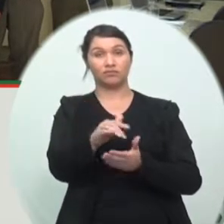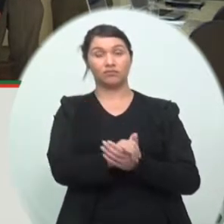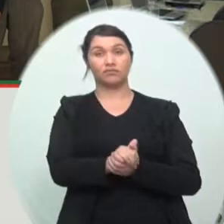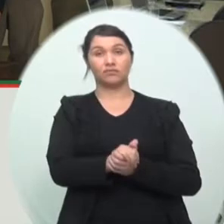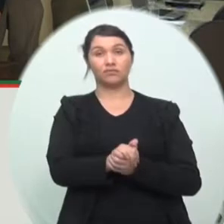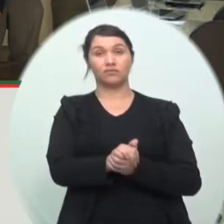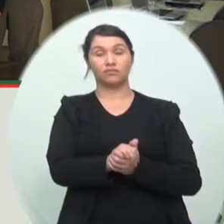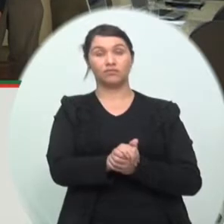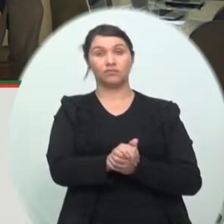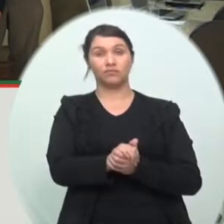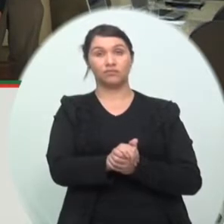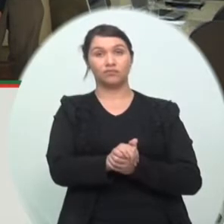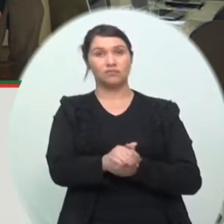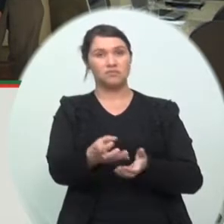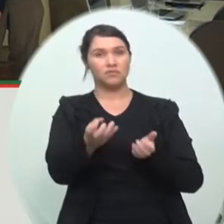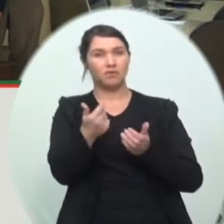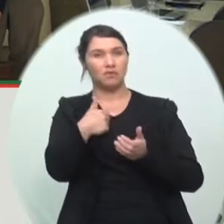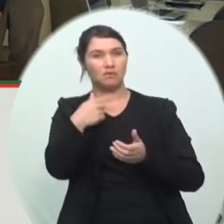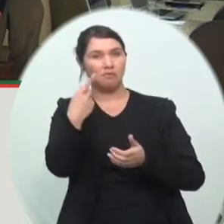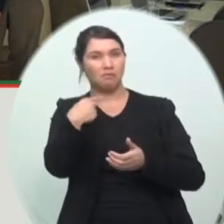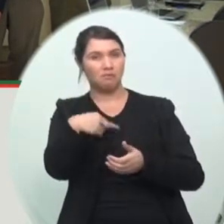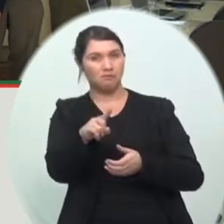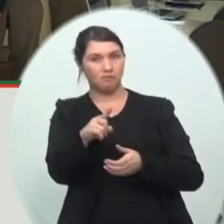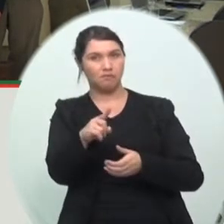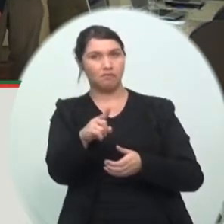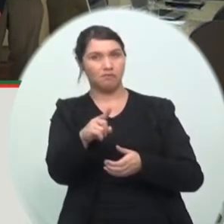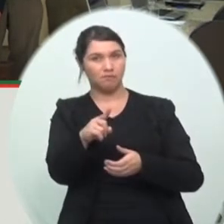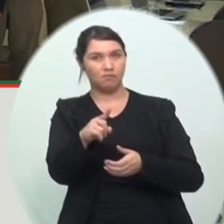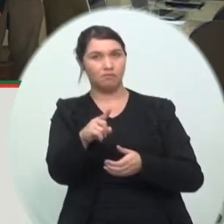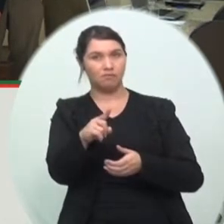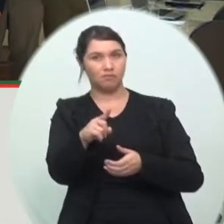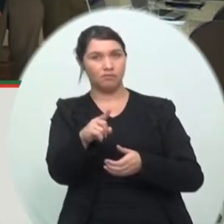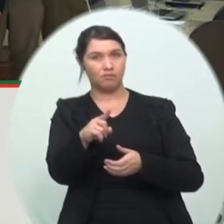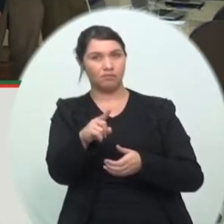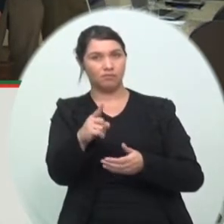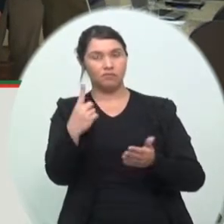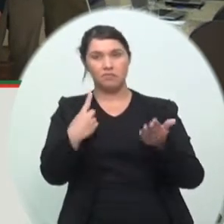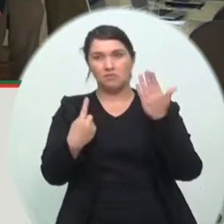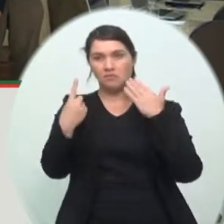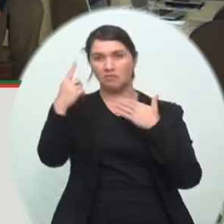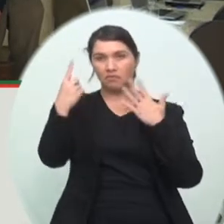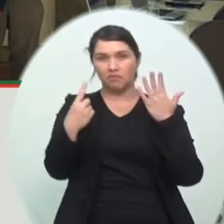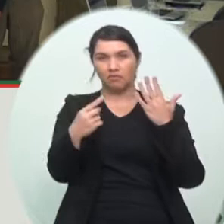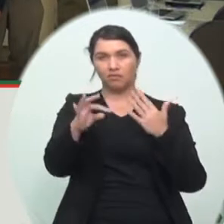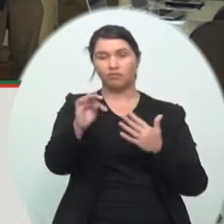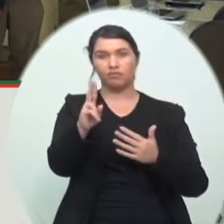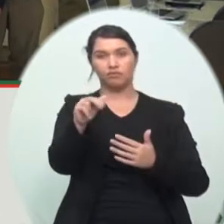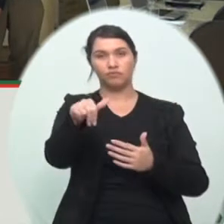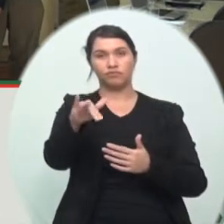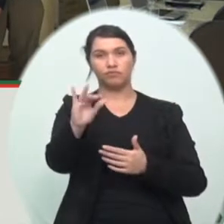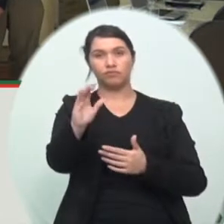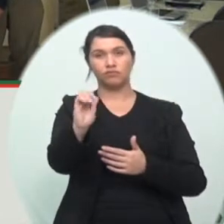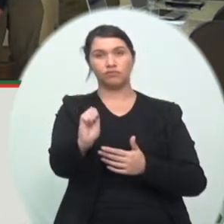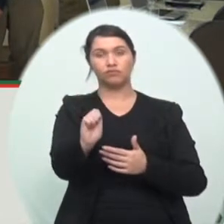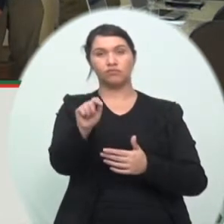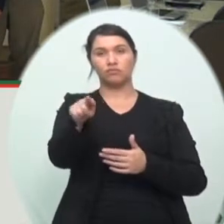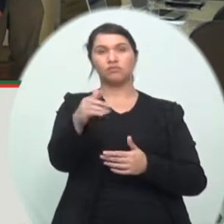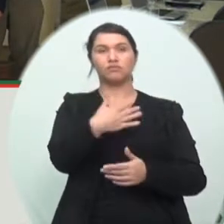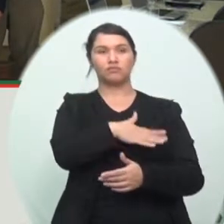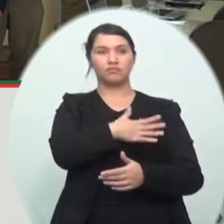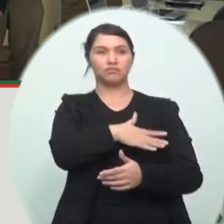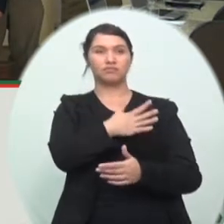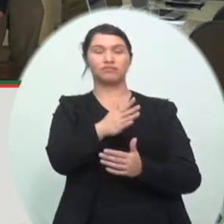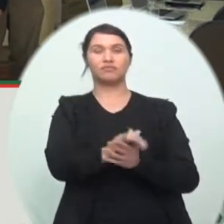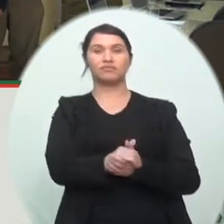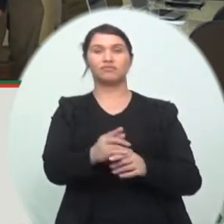coronel, eu vou num seminário de carnaval, de túnica, o principal uniforme nosso. Não, Fraga, vai que tu vai gostar. Eu disse,